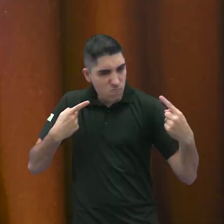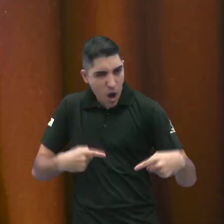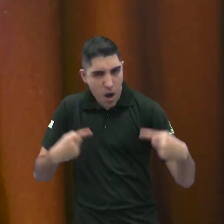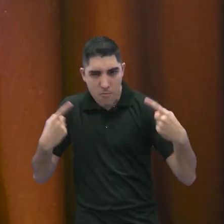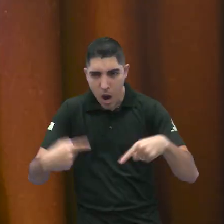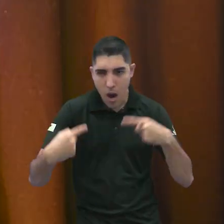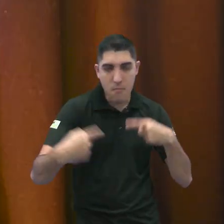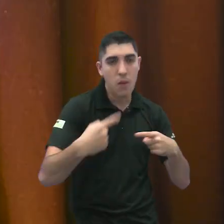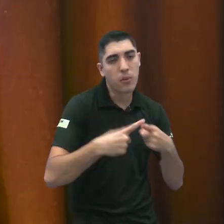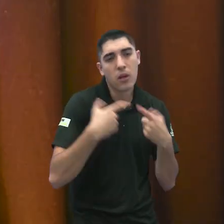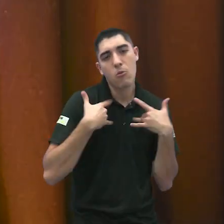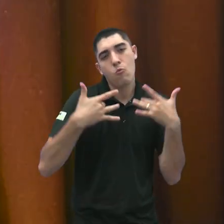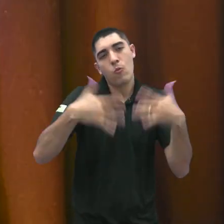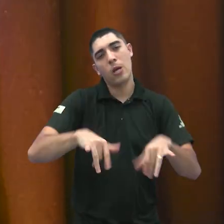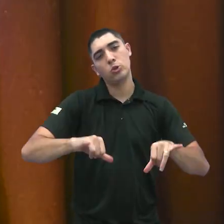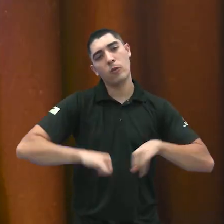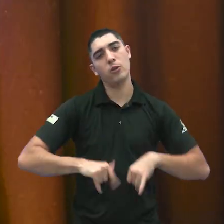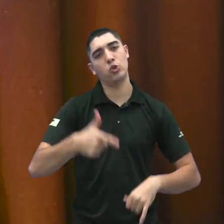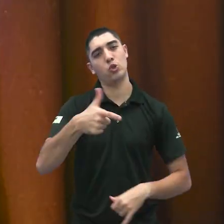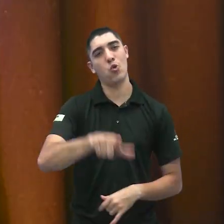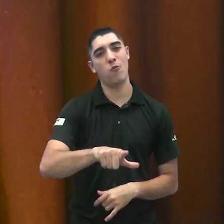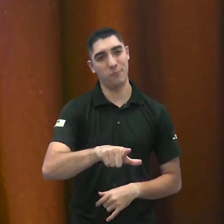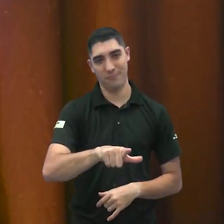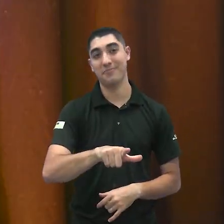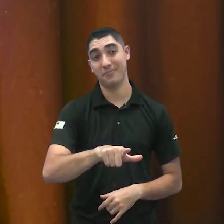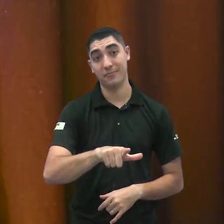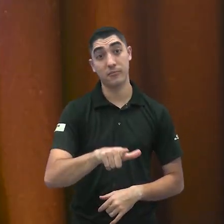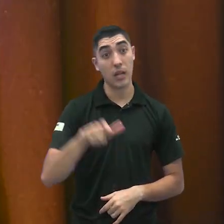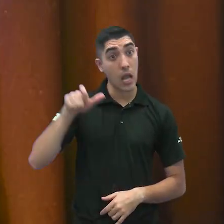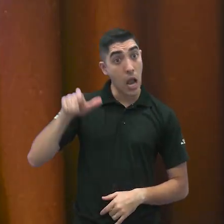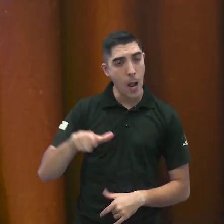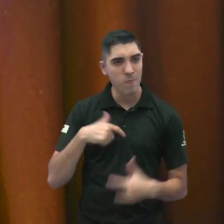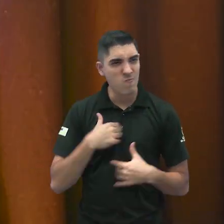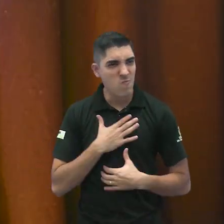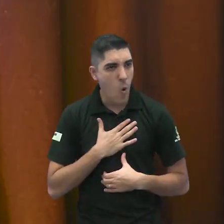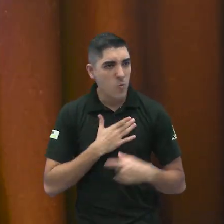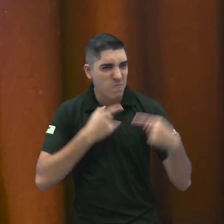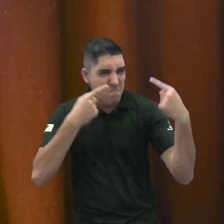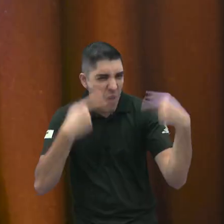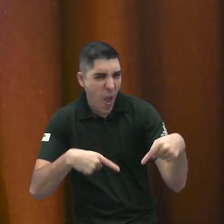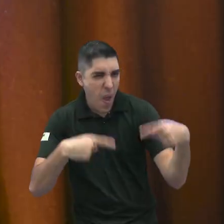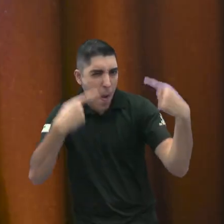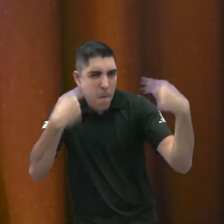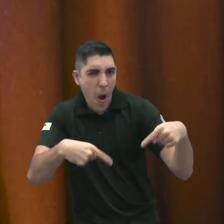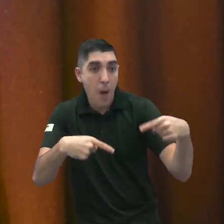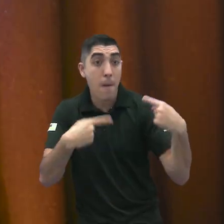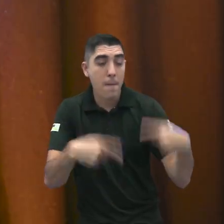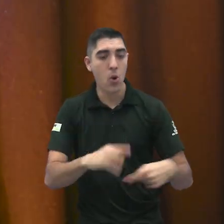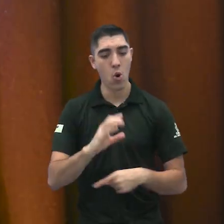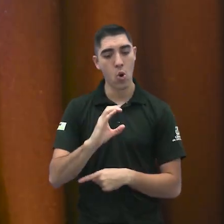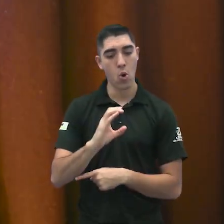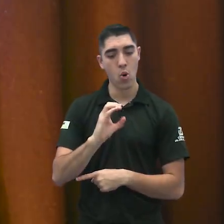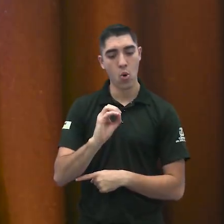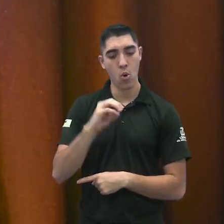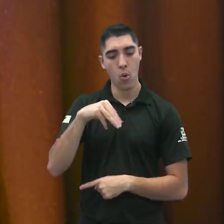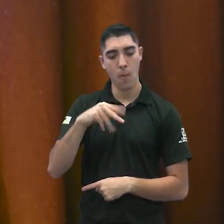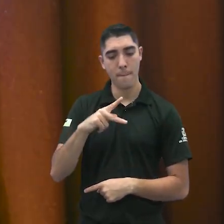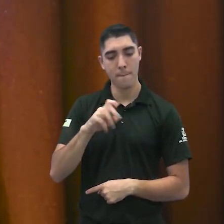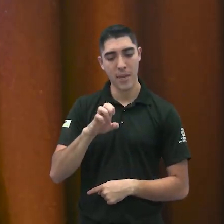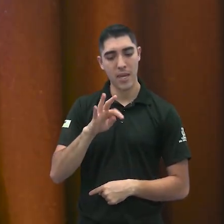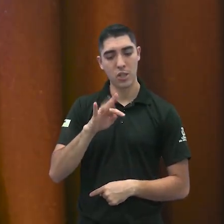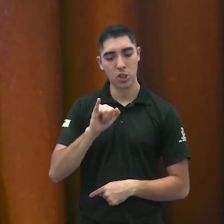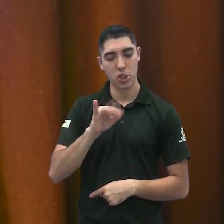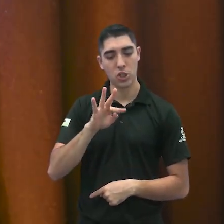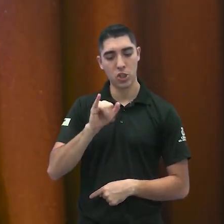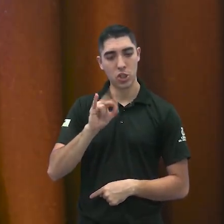não reviver essa dor ali inicial que ela teve. Então, ela vai ser extremamente competitiva, extremamente ágil. Ela vai conseguir se colocar